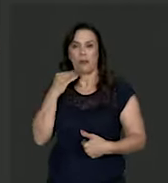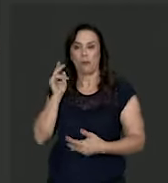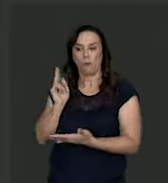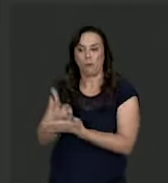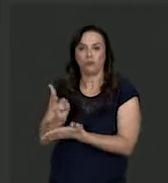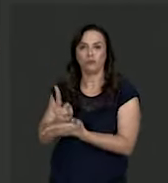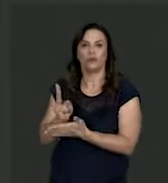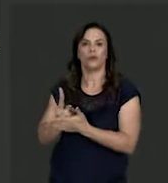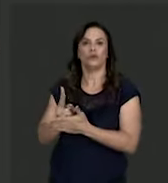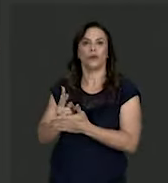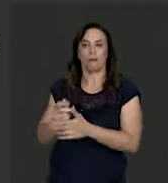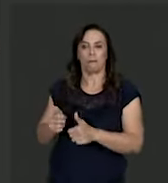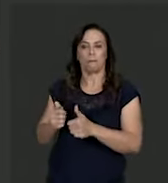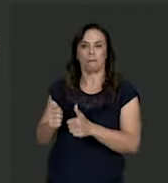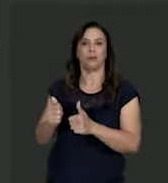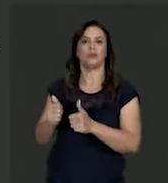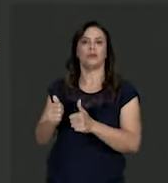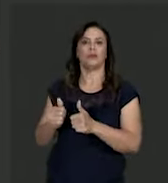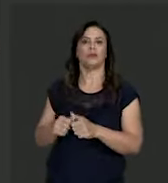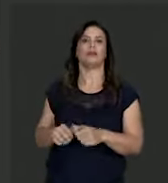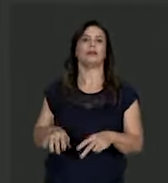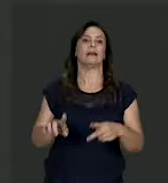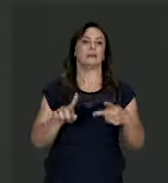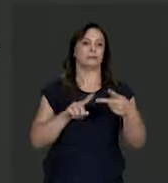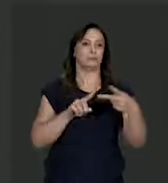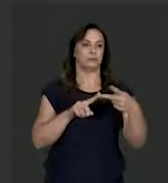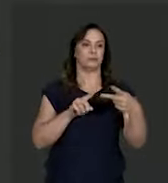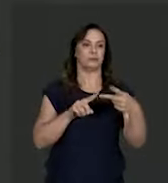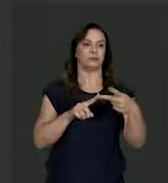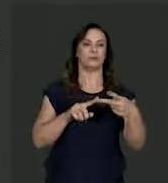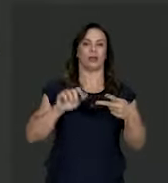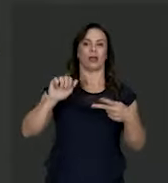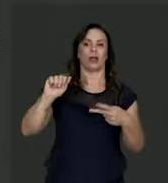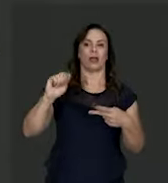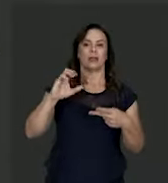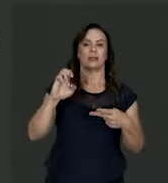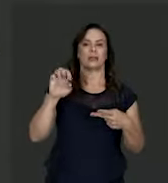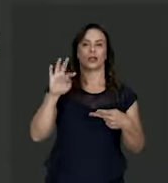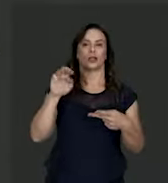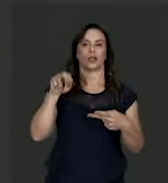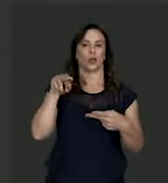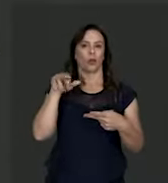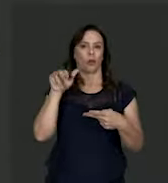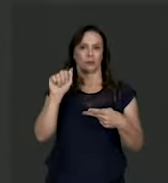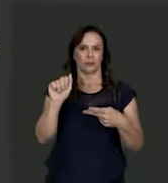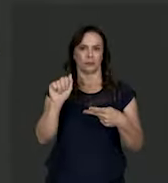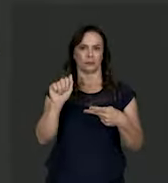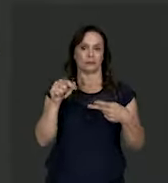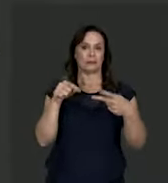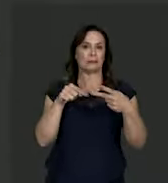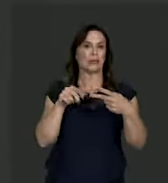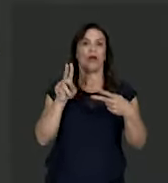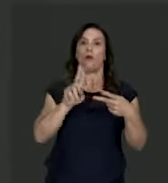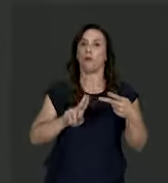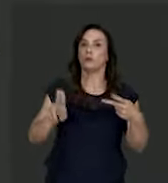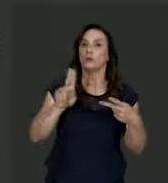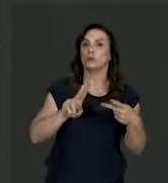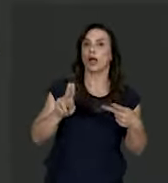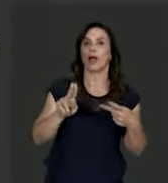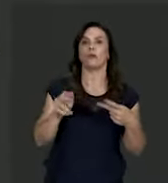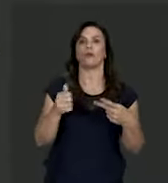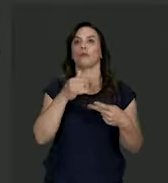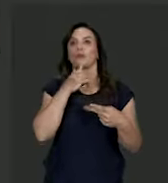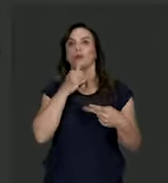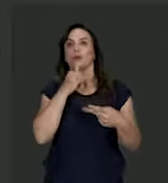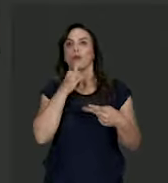substância utilizada como solvente, especialmente o solvente de esmalte. Então é só para exemplificar que são